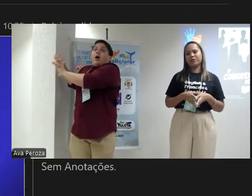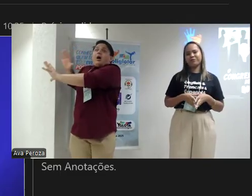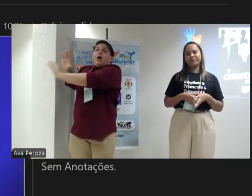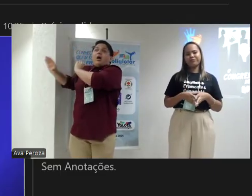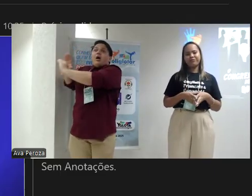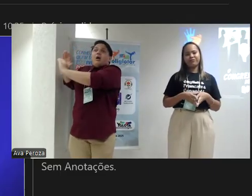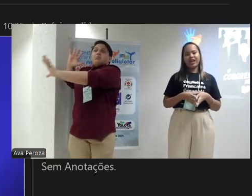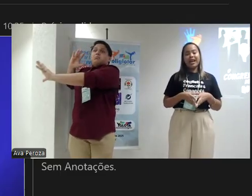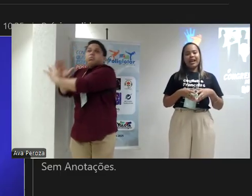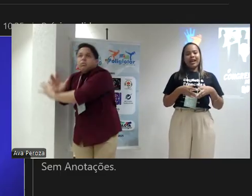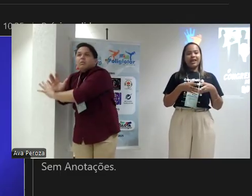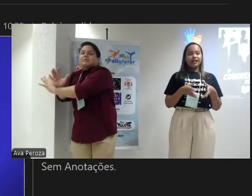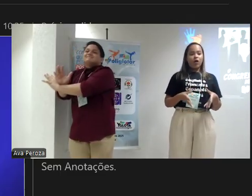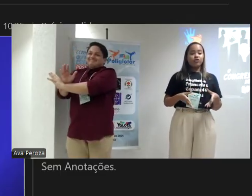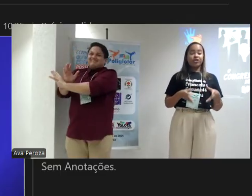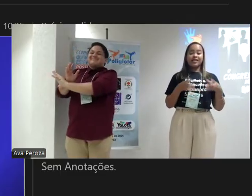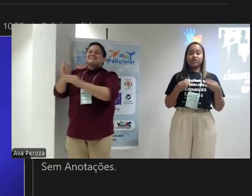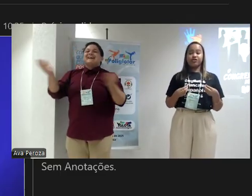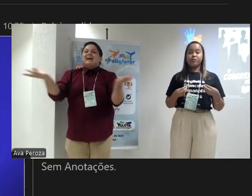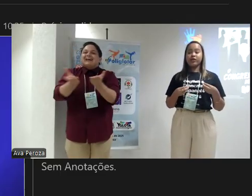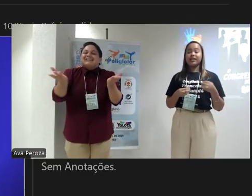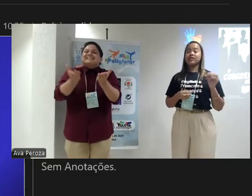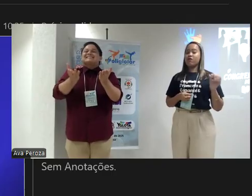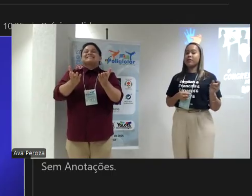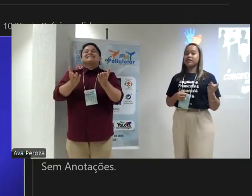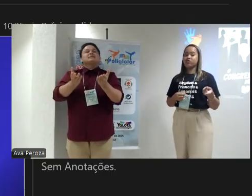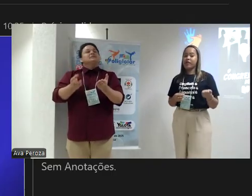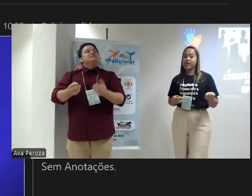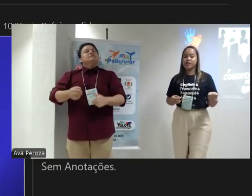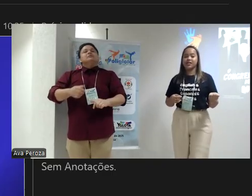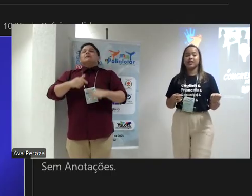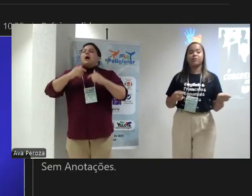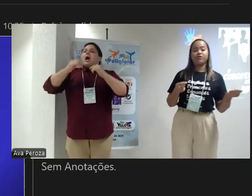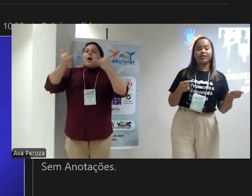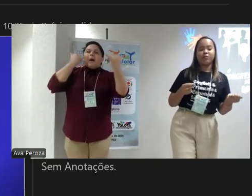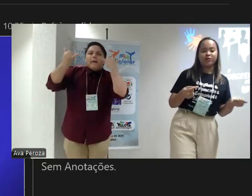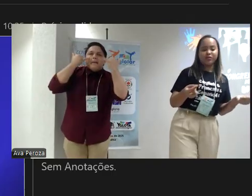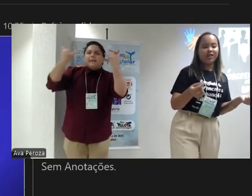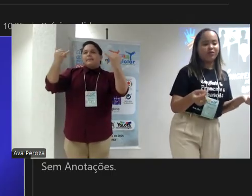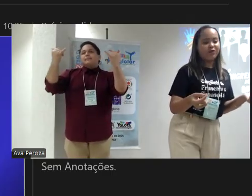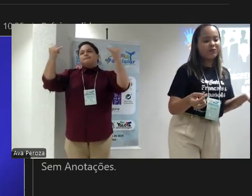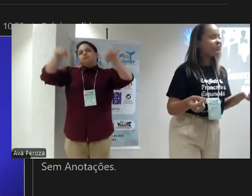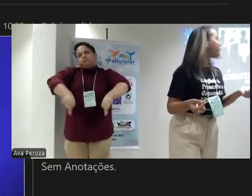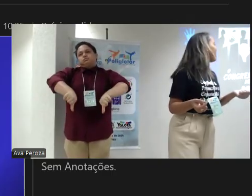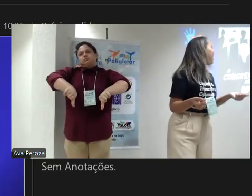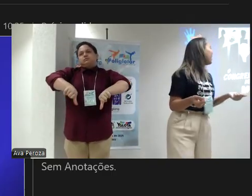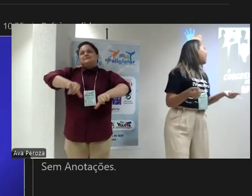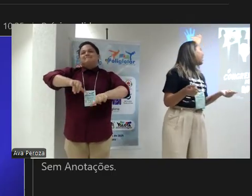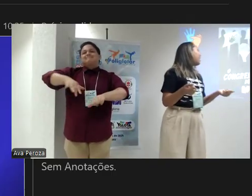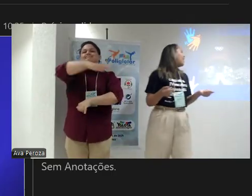comunicação. E ainda hoje existe muita desinformação sobre a Libras. Você pode passar para o próximo.